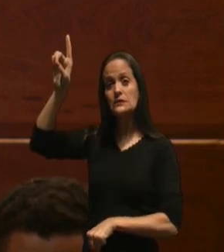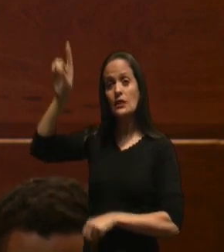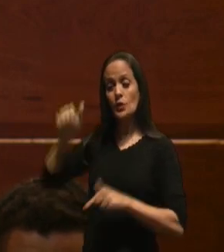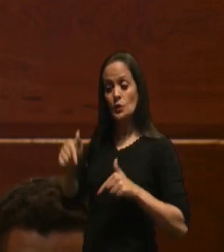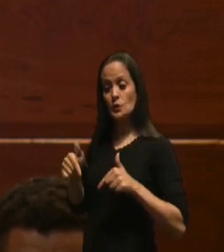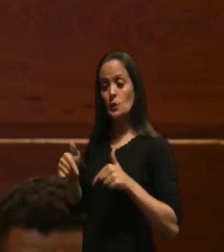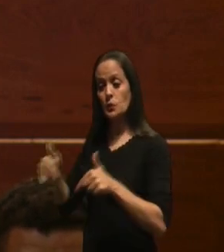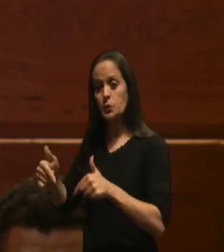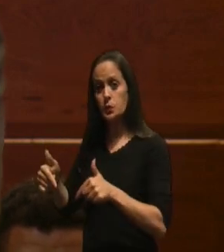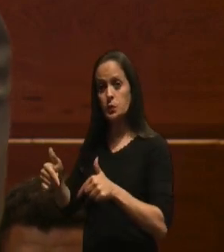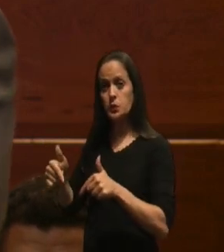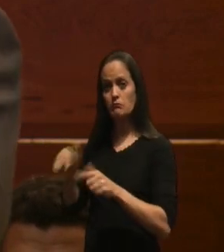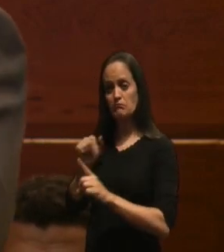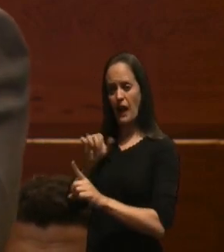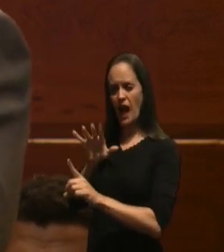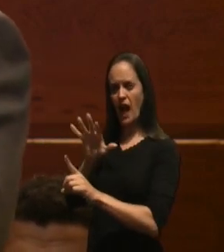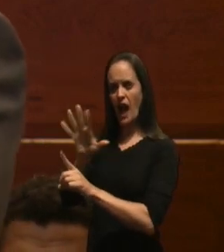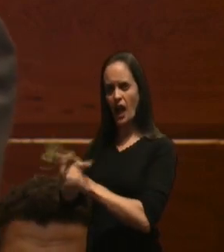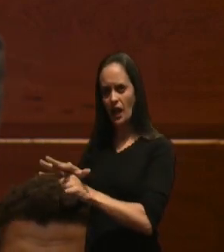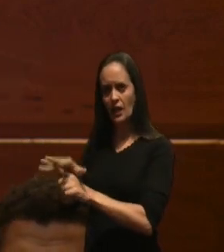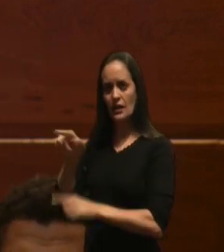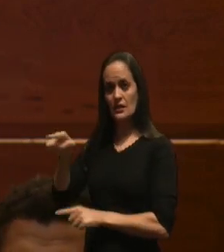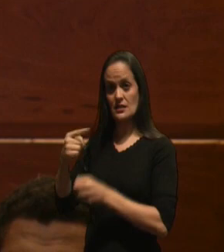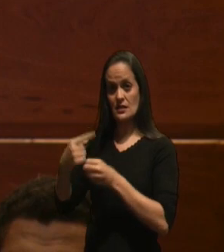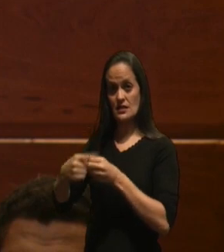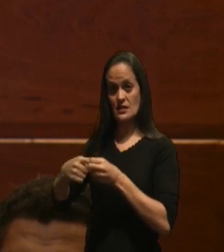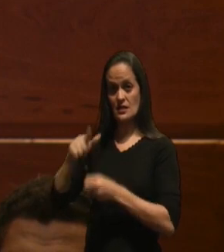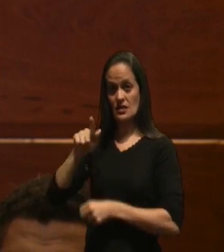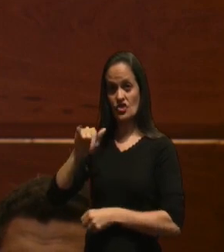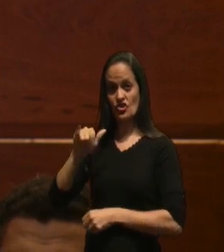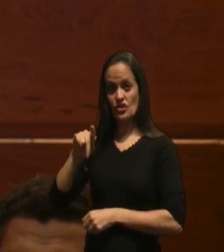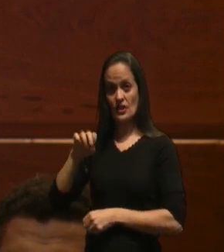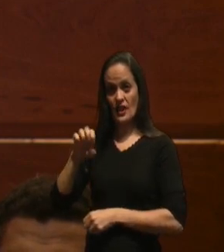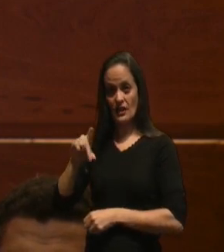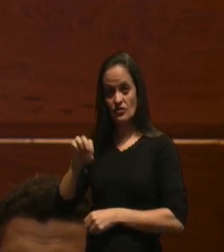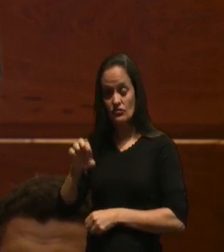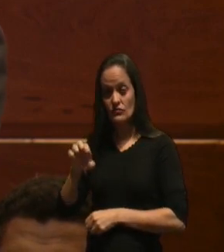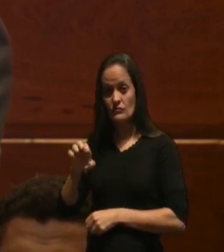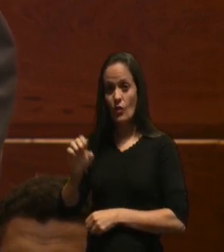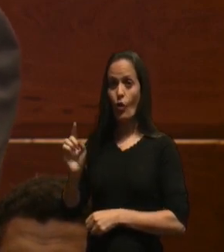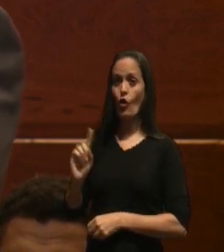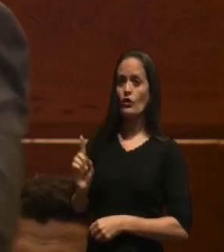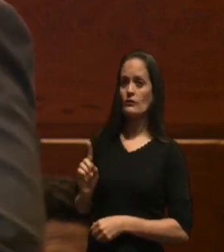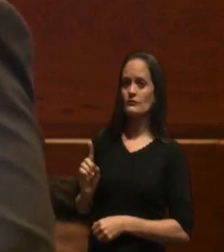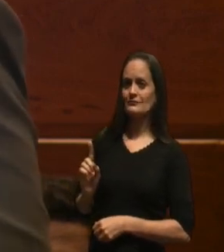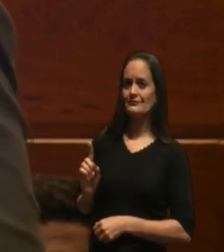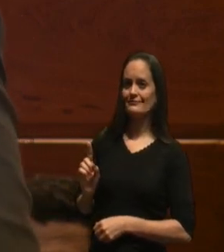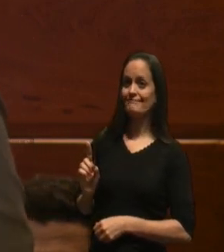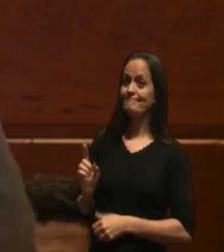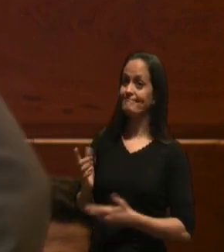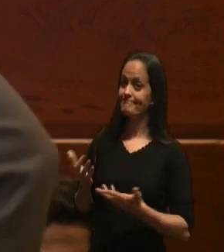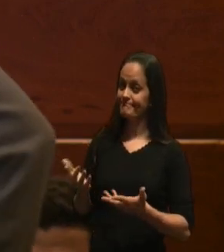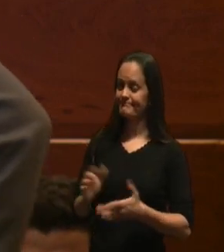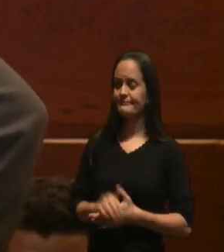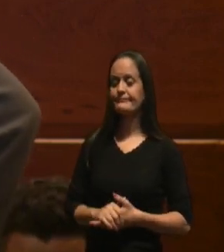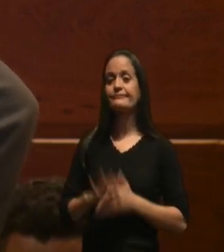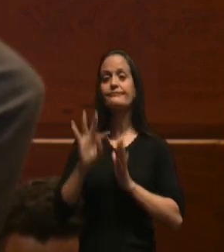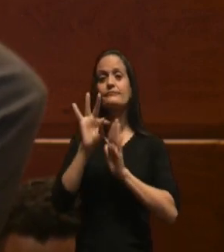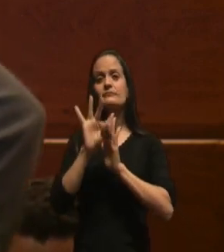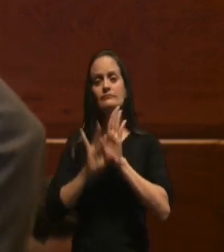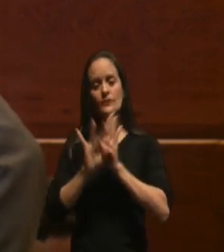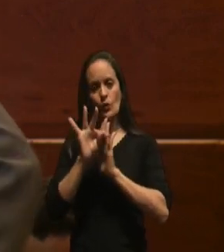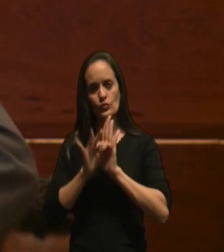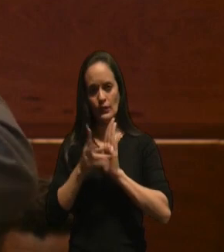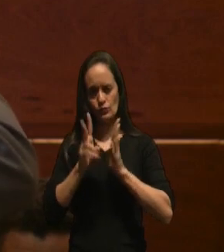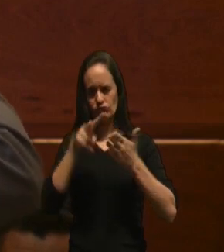Ramote Gileade? O texto é muito interessante, meus irmãos. Diz o texto que, continuando